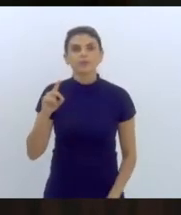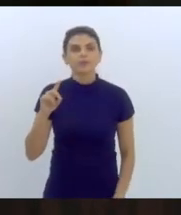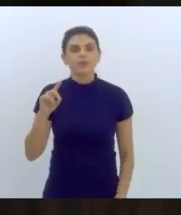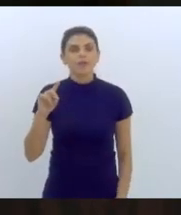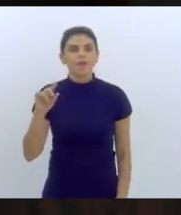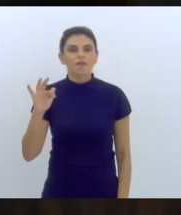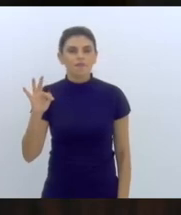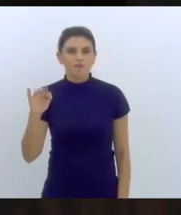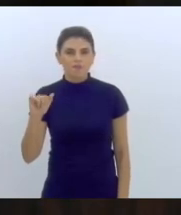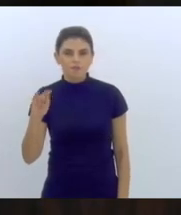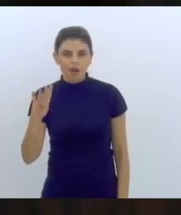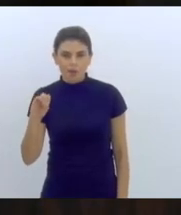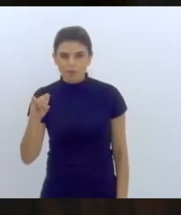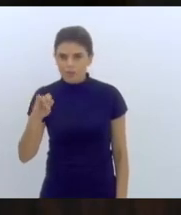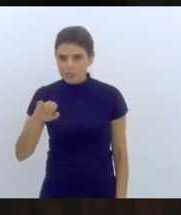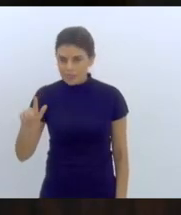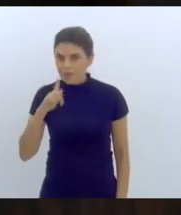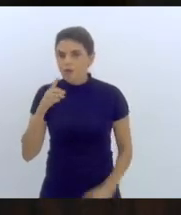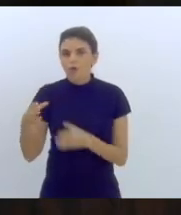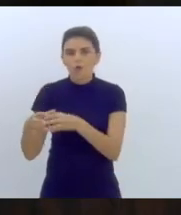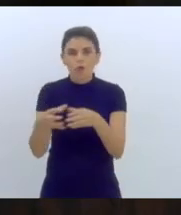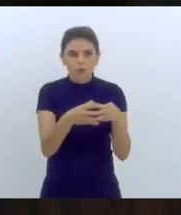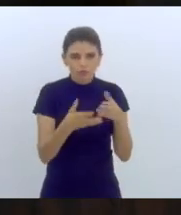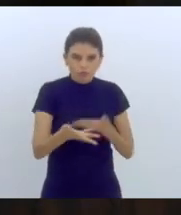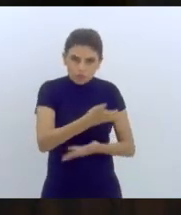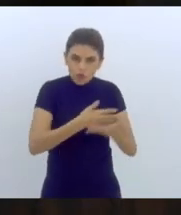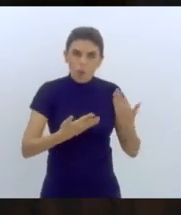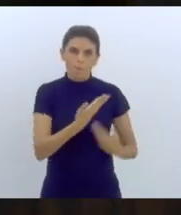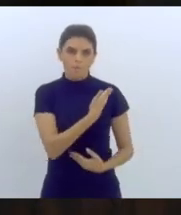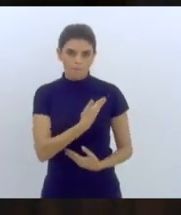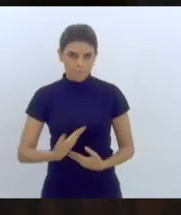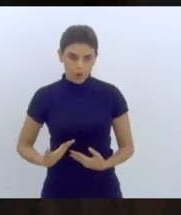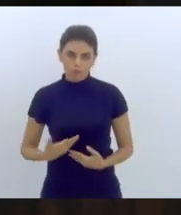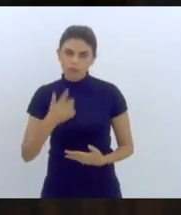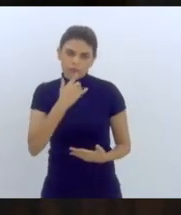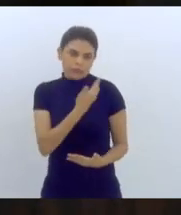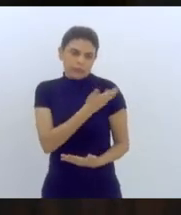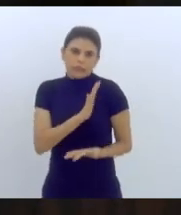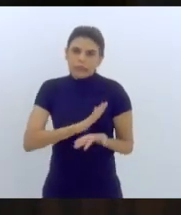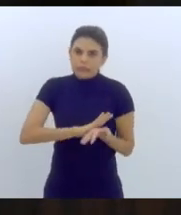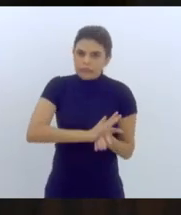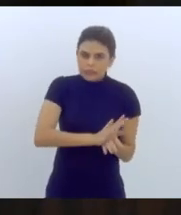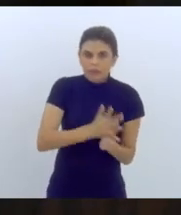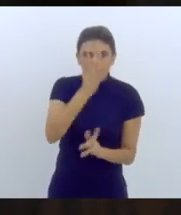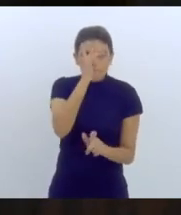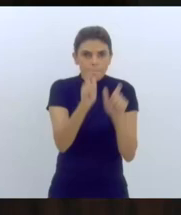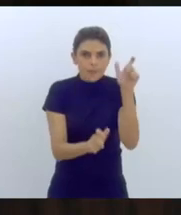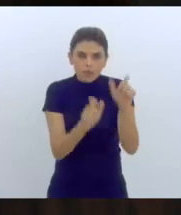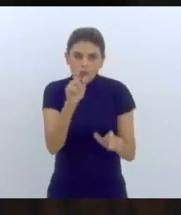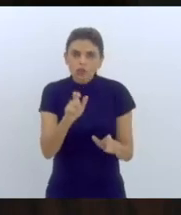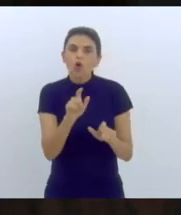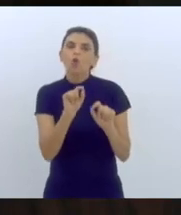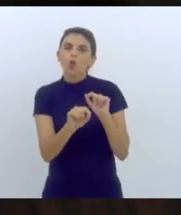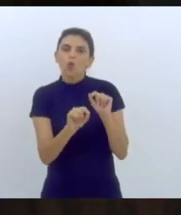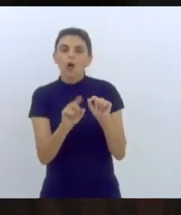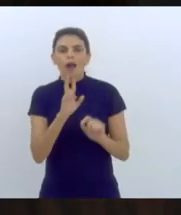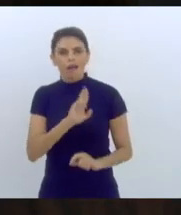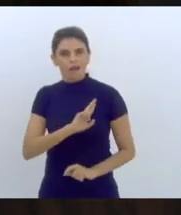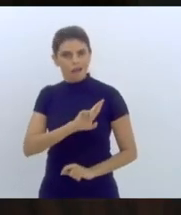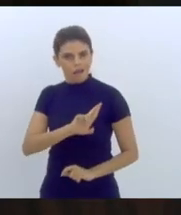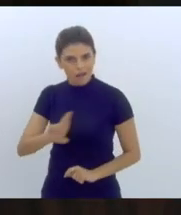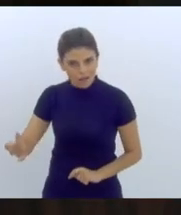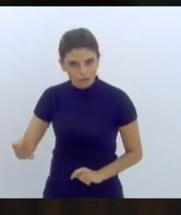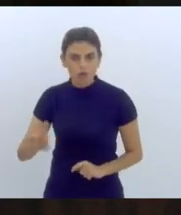penalidades administrativas aos estabelecimentos e agentes públicos que discriminem as pessoas em razão de sua orientação religiosa